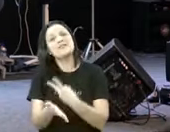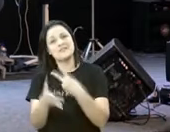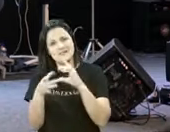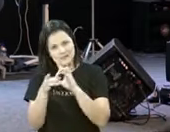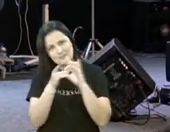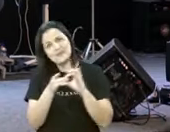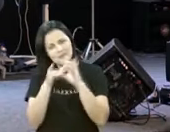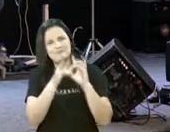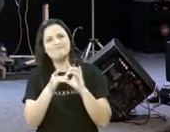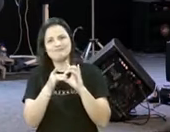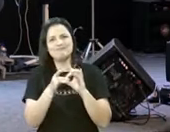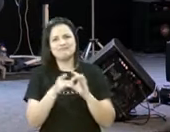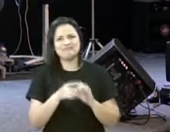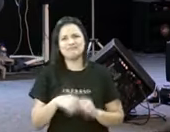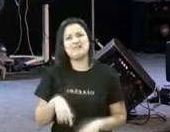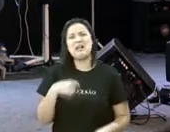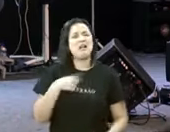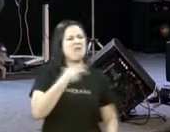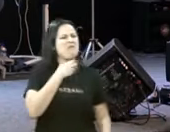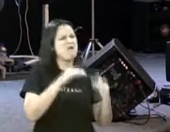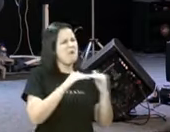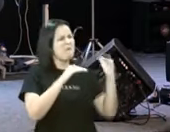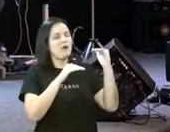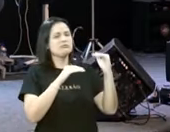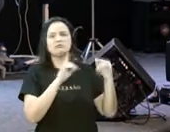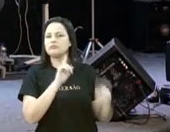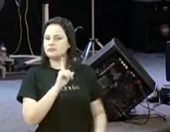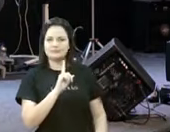Não tem disputa, minha voz é mais alta. Santo, não.